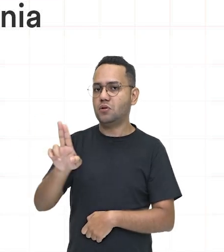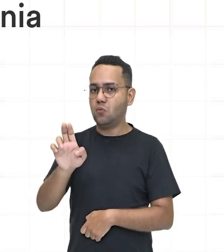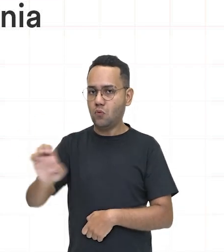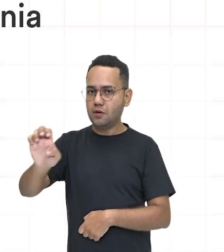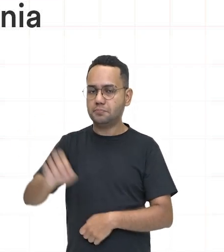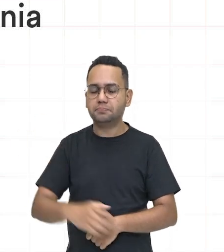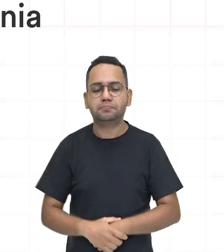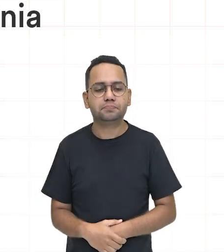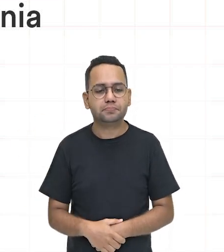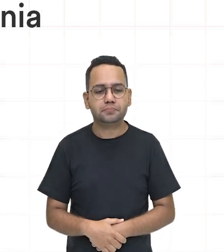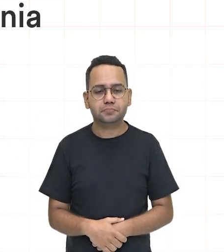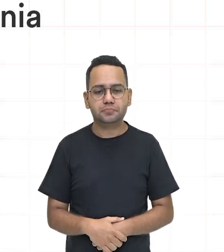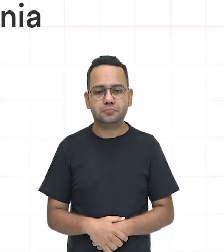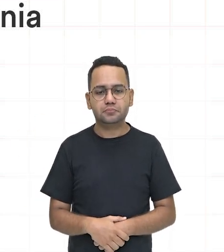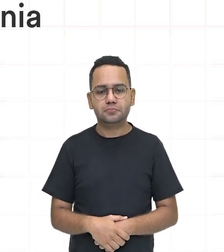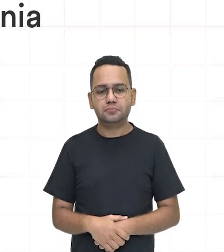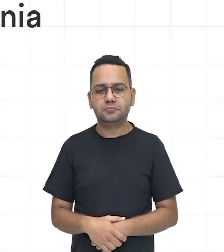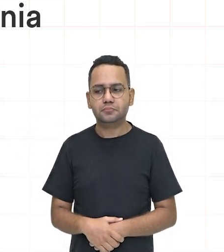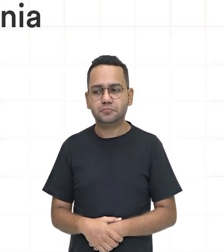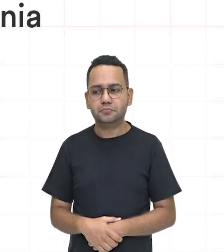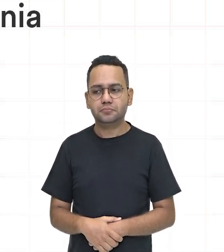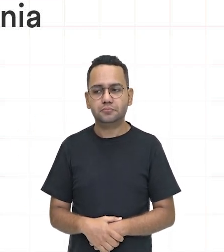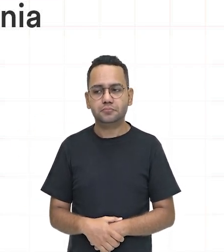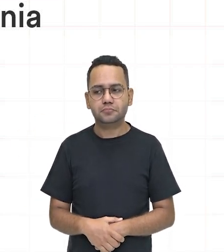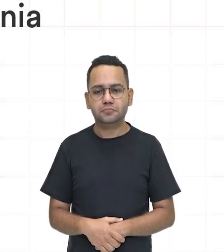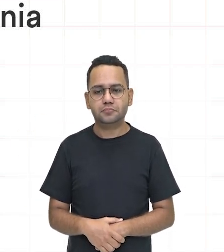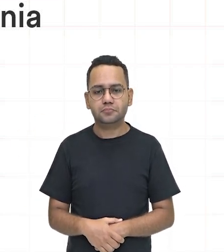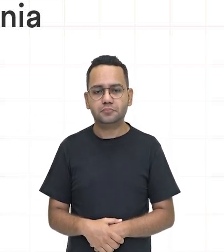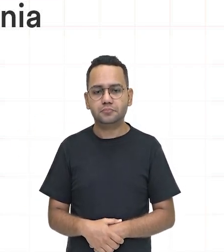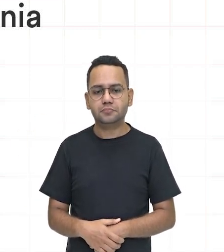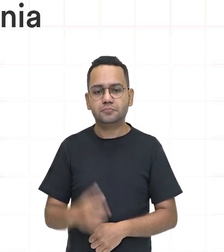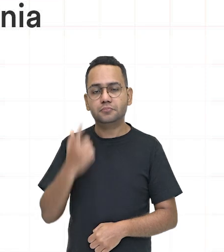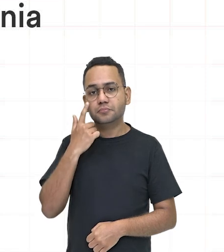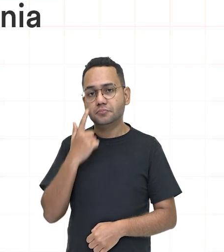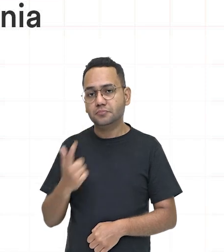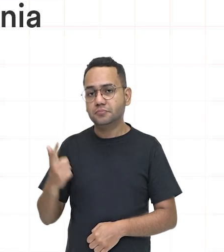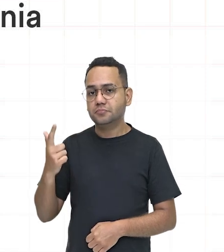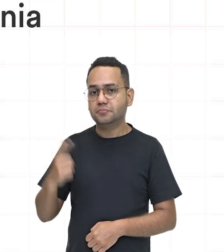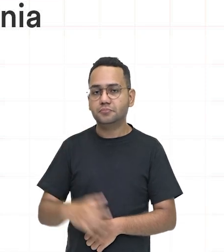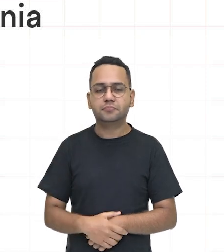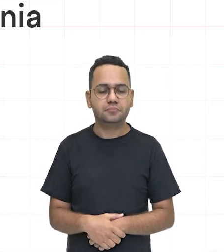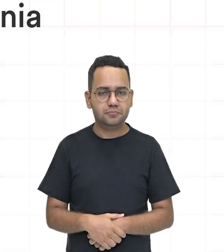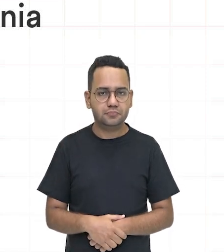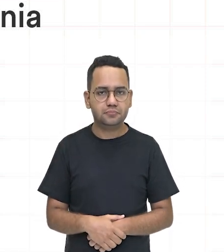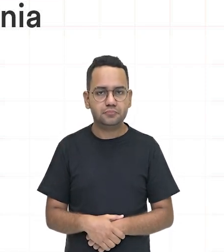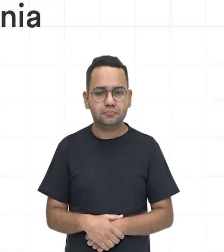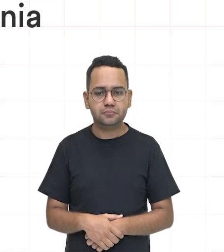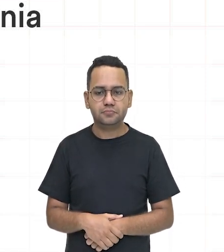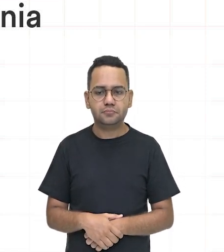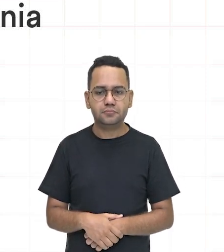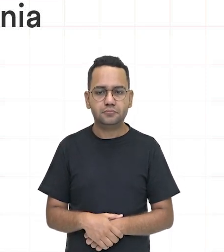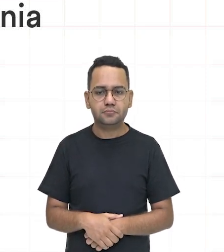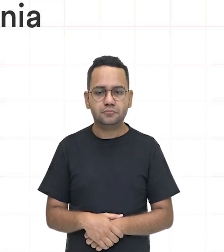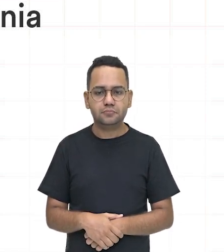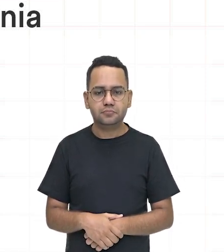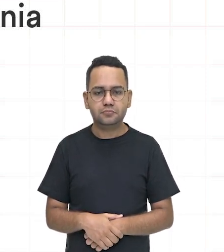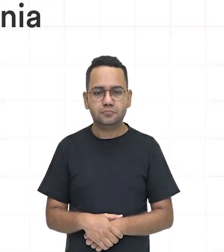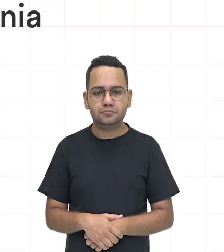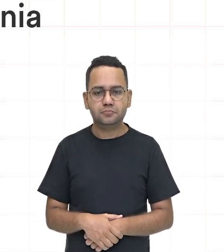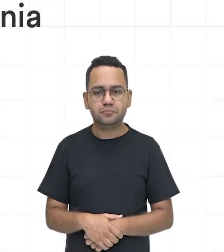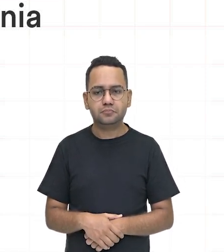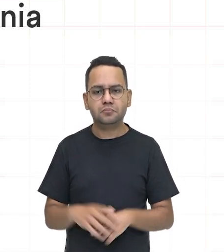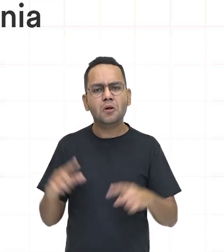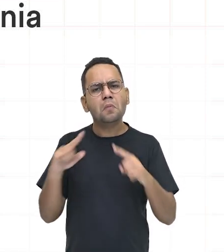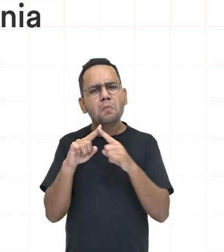tá? Então, eles vão querer se integrar a quem? A União Europeia. Isso ali, principalmente a Federação Russa,